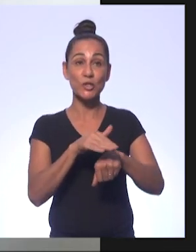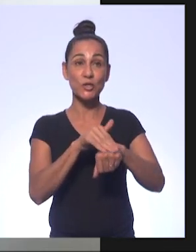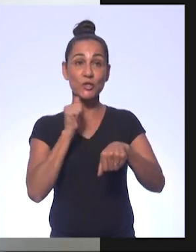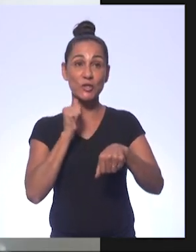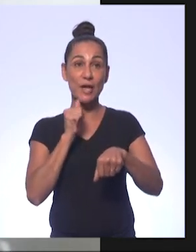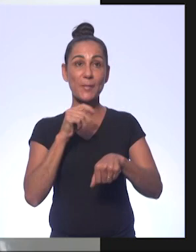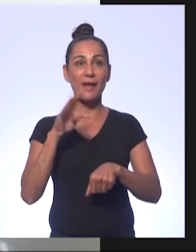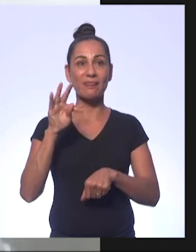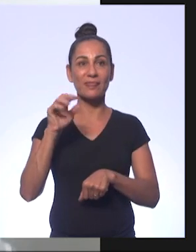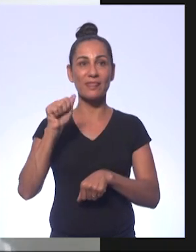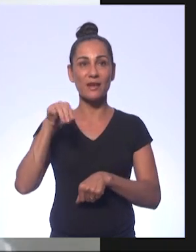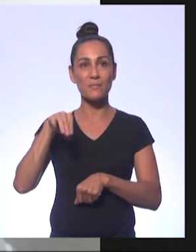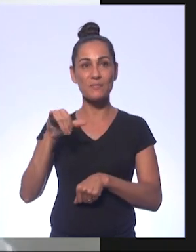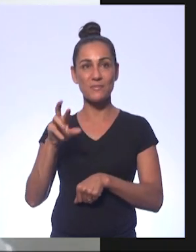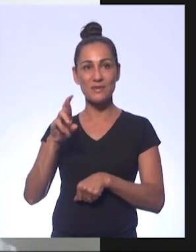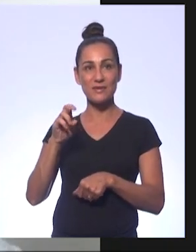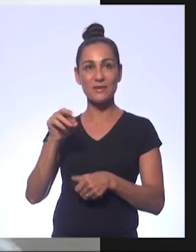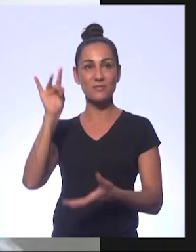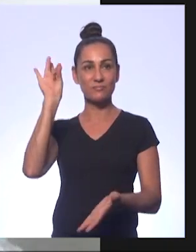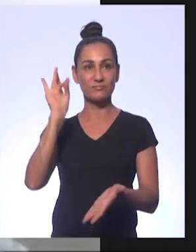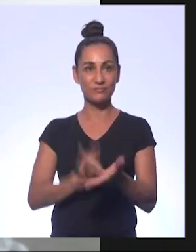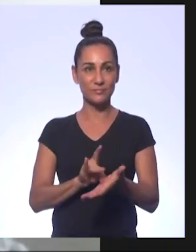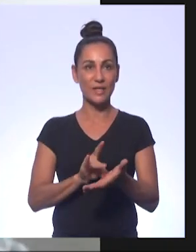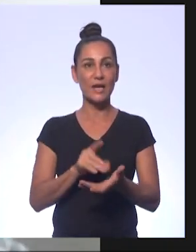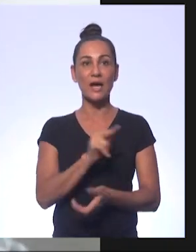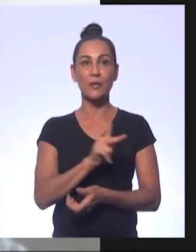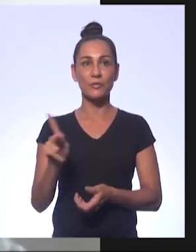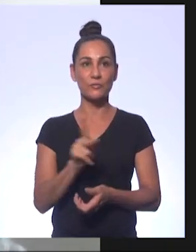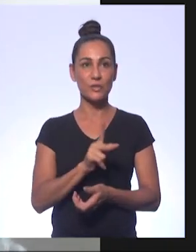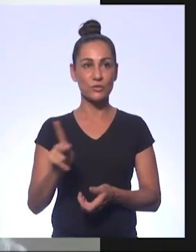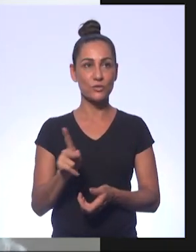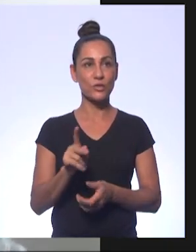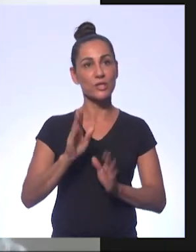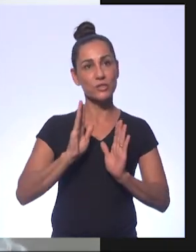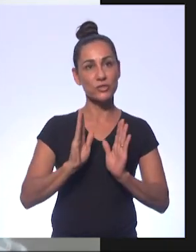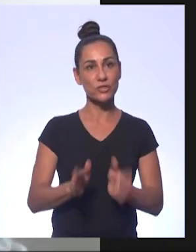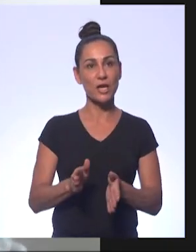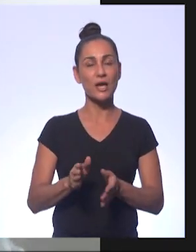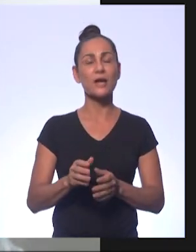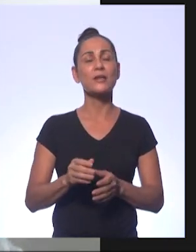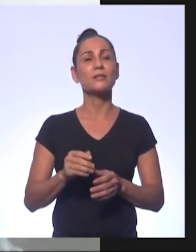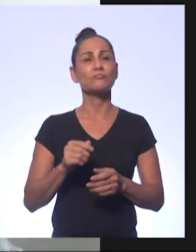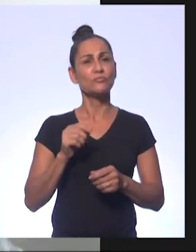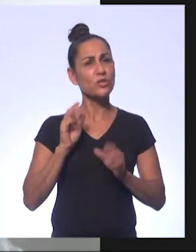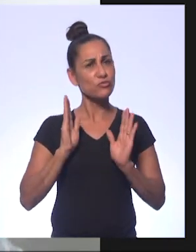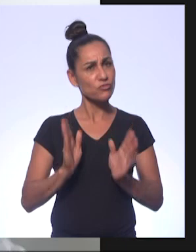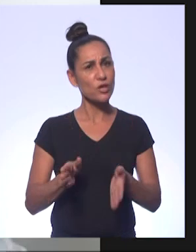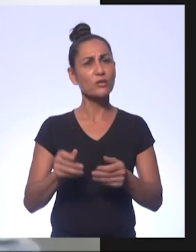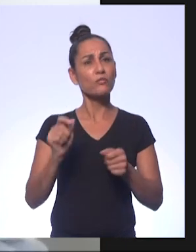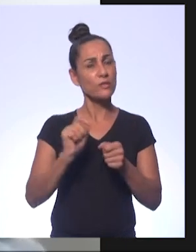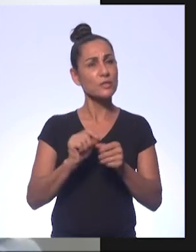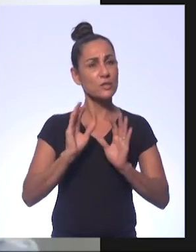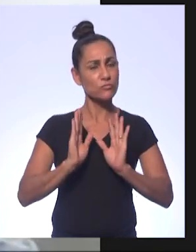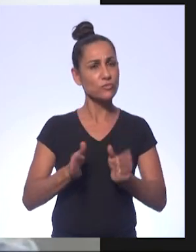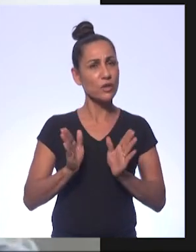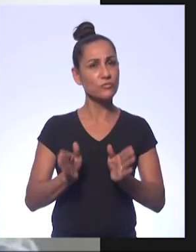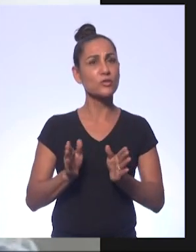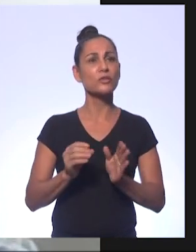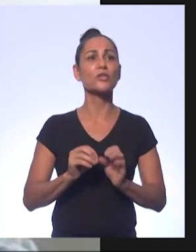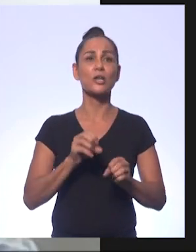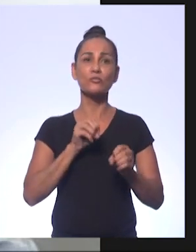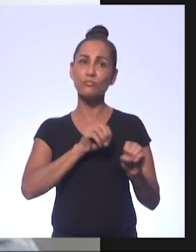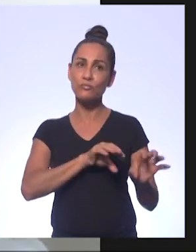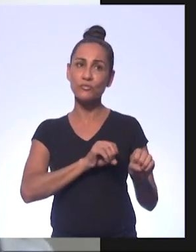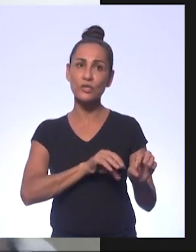o exemplo concreto. A professora que fala assim, eu já estou fazendo isso, eu sei que estão fazendo, mas agora a gente precisa que isso